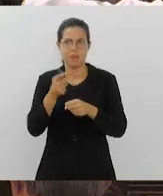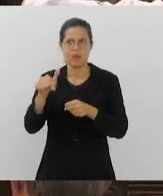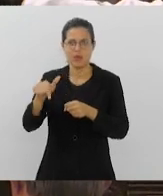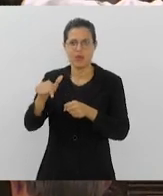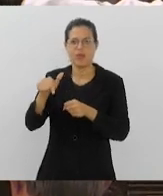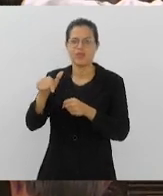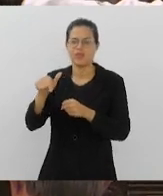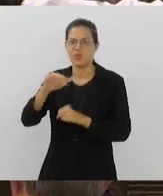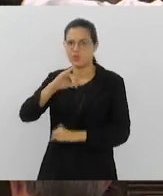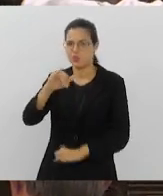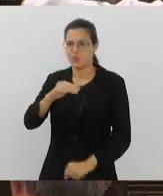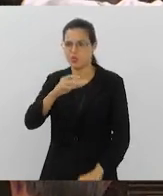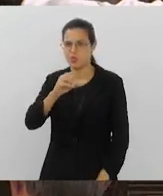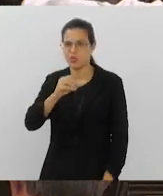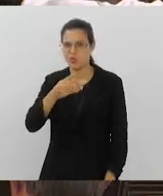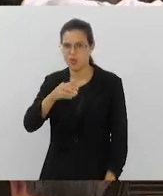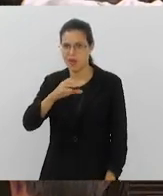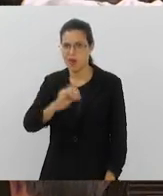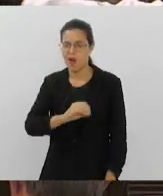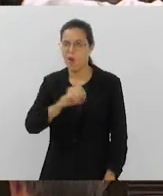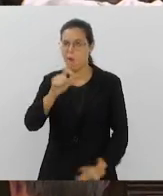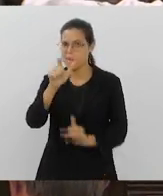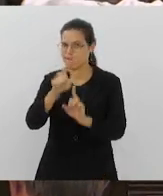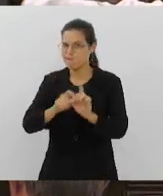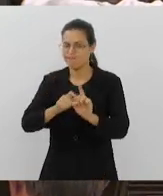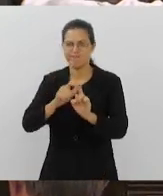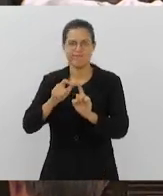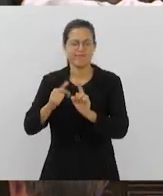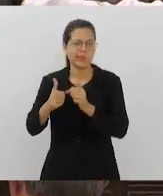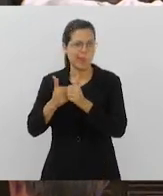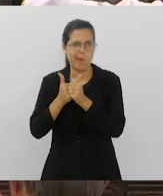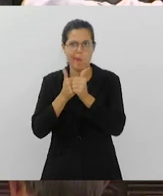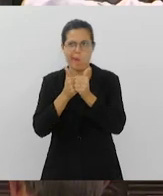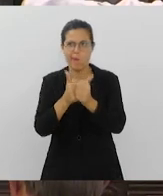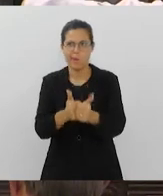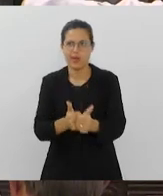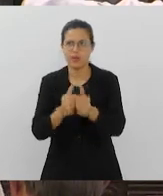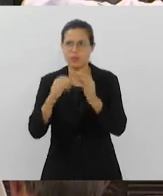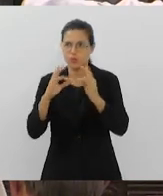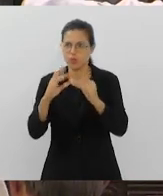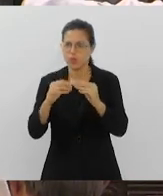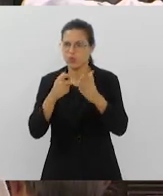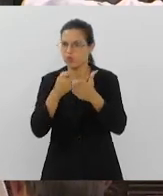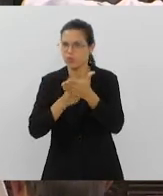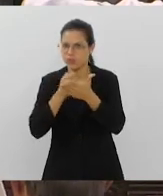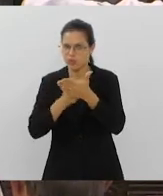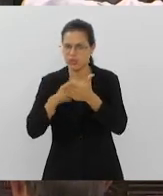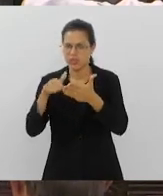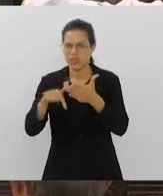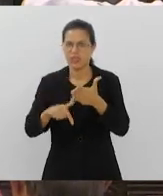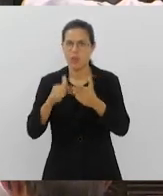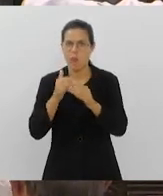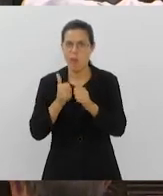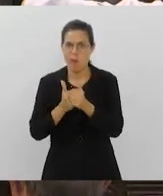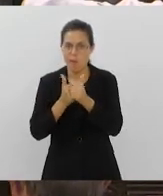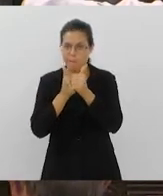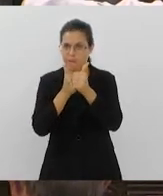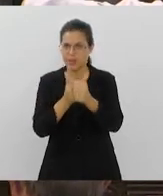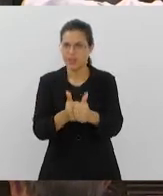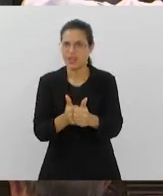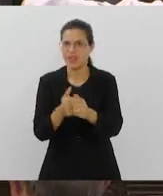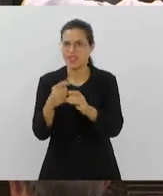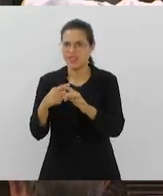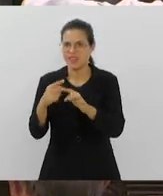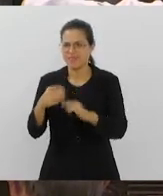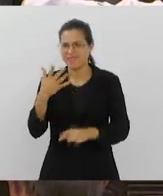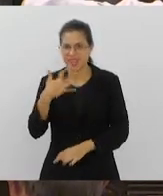Barreto, que foi uma pessoa que eu acompanhei. Todos esses lutadores aqui, eu acompanhei, porque eu desde menino,